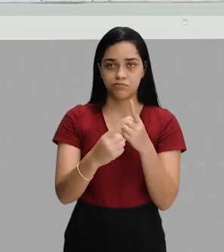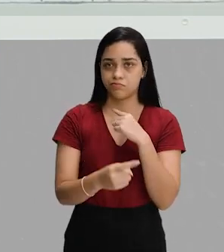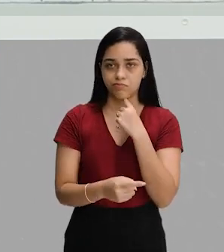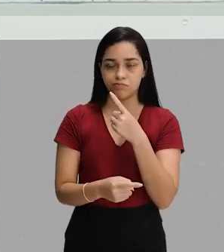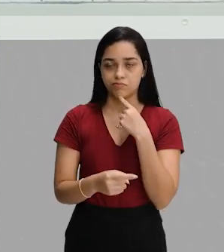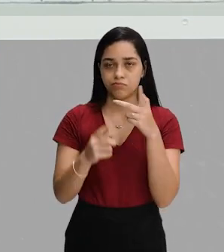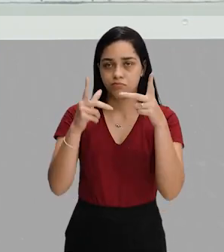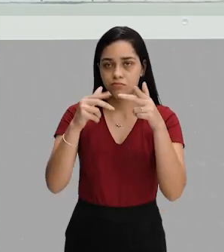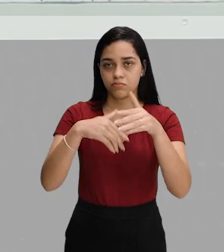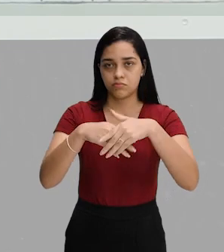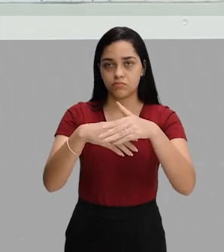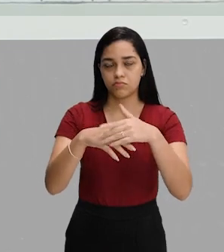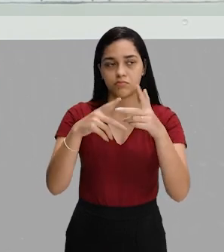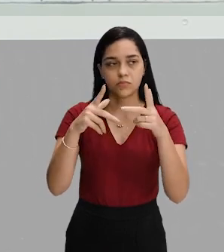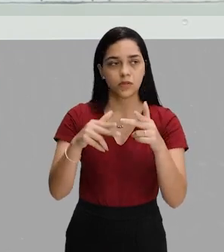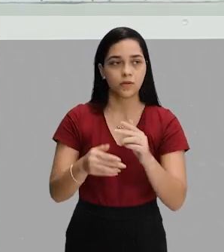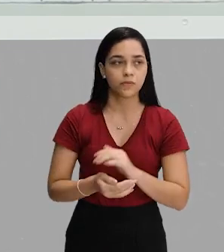mesma.